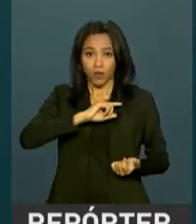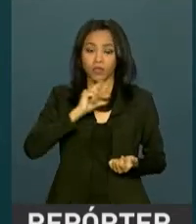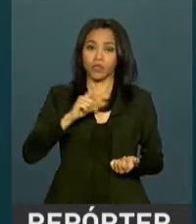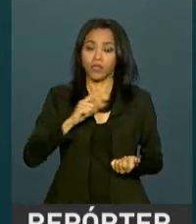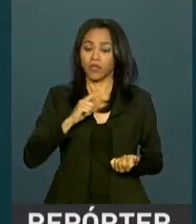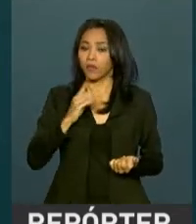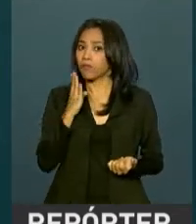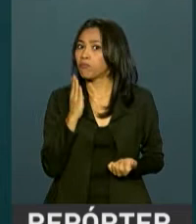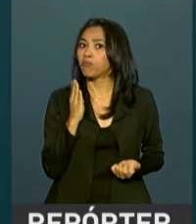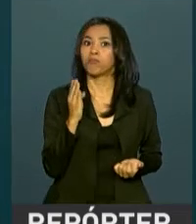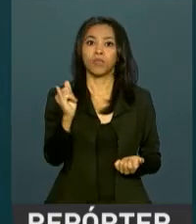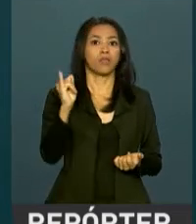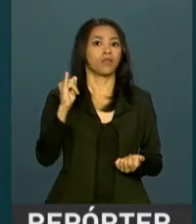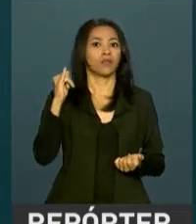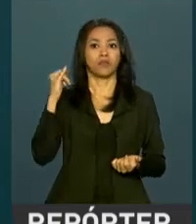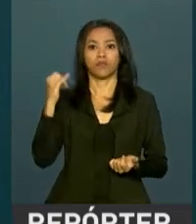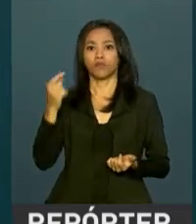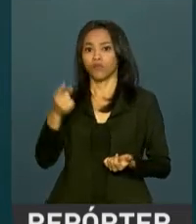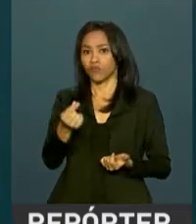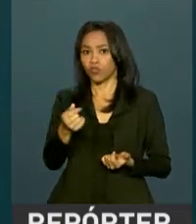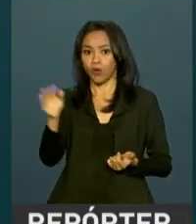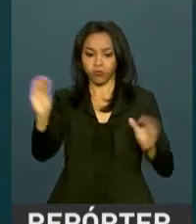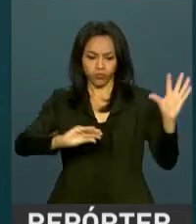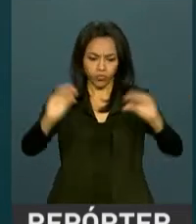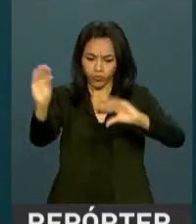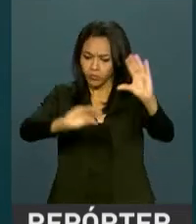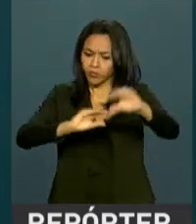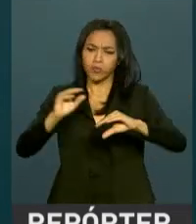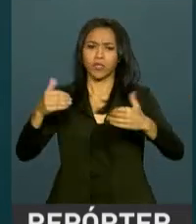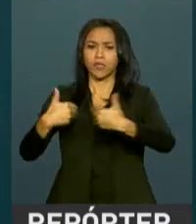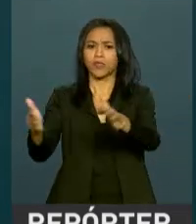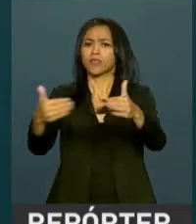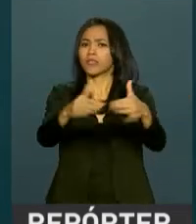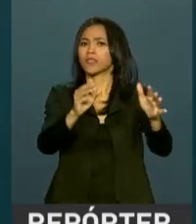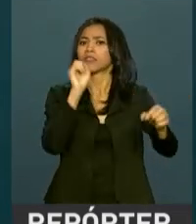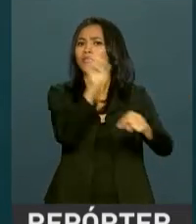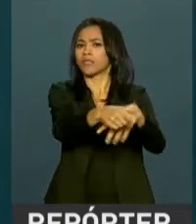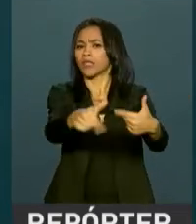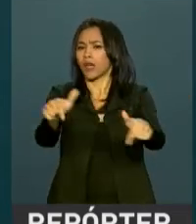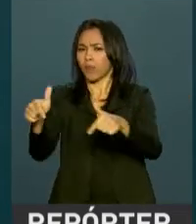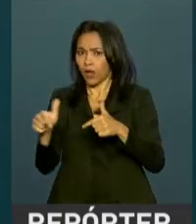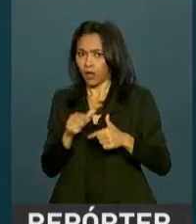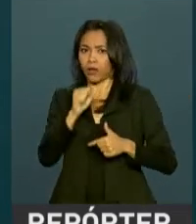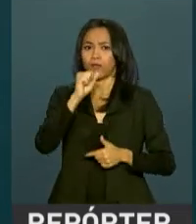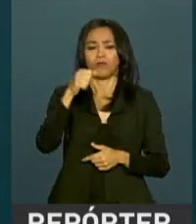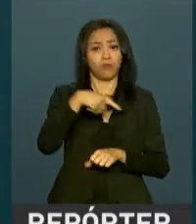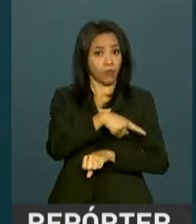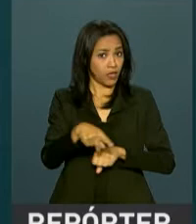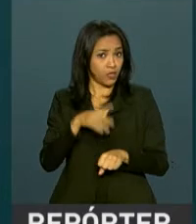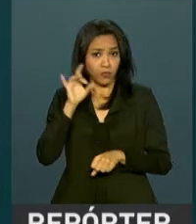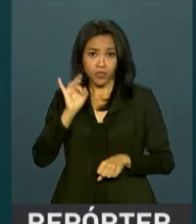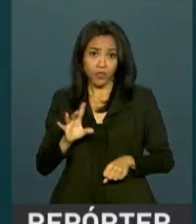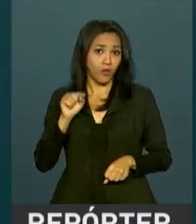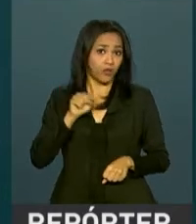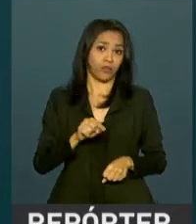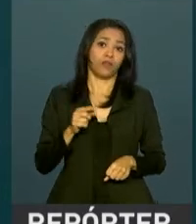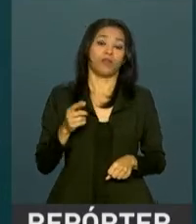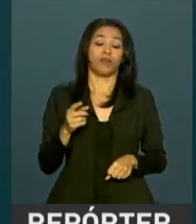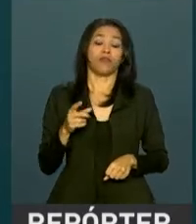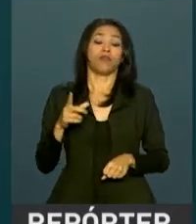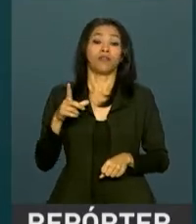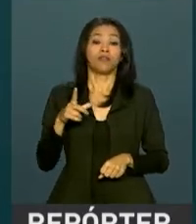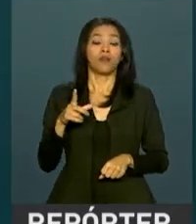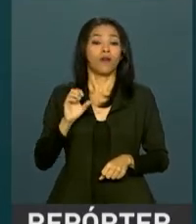investimentos gerando emprego gerando renda gerando riqueza no nosso país não é só a certeza de que